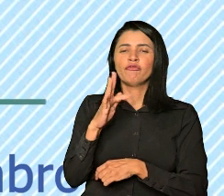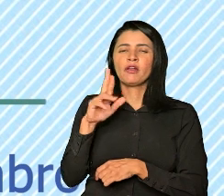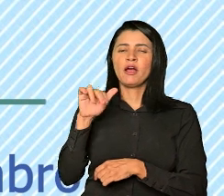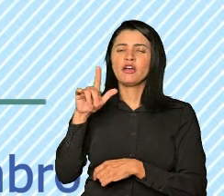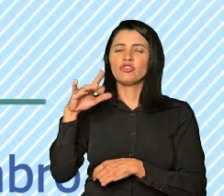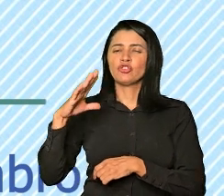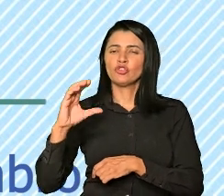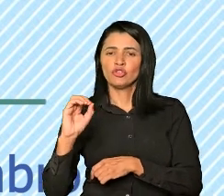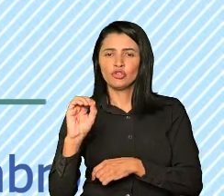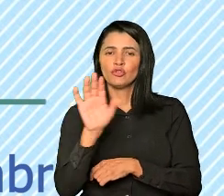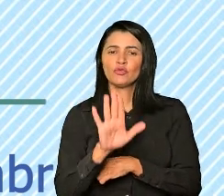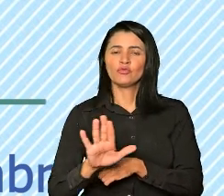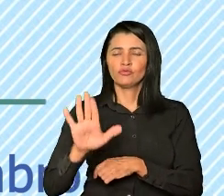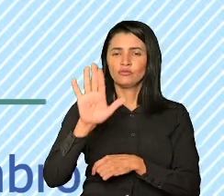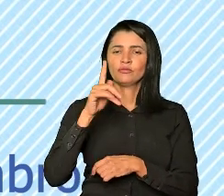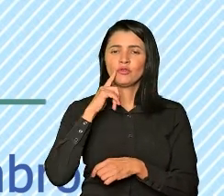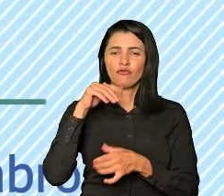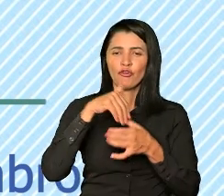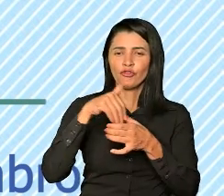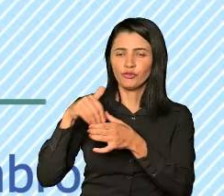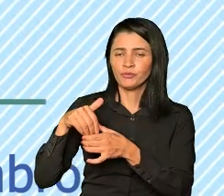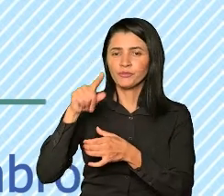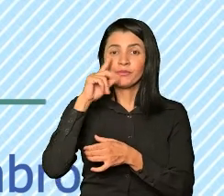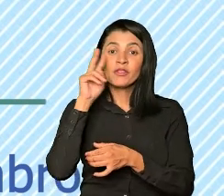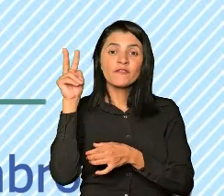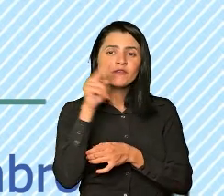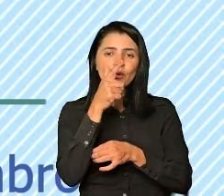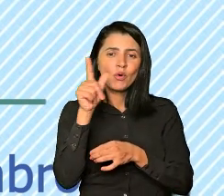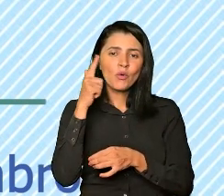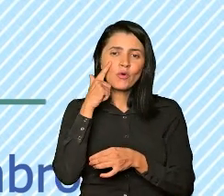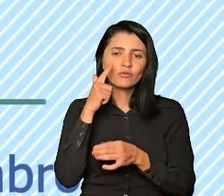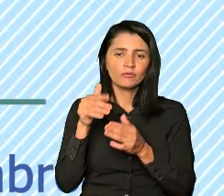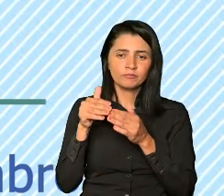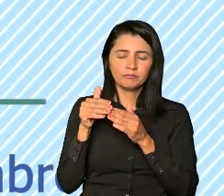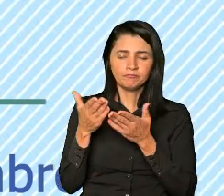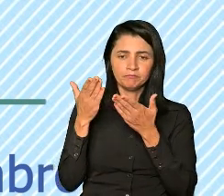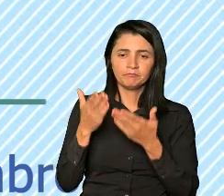universal. Vejam a figura seguinte, por favor.